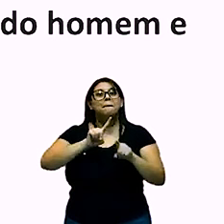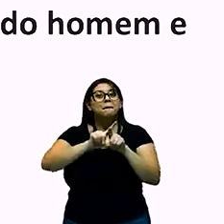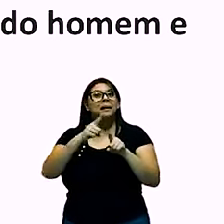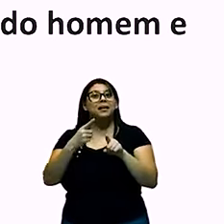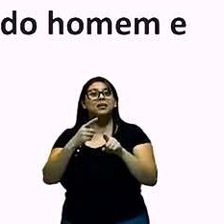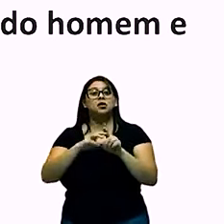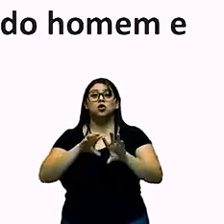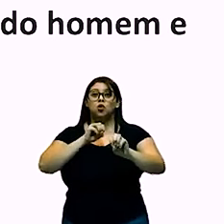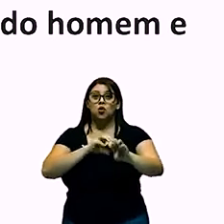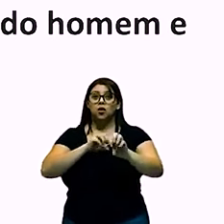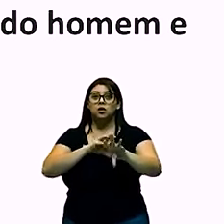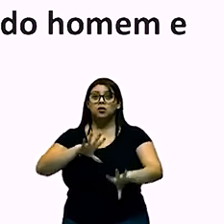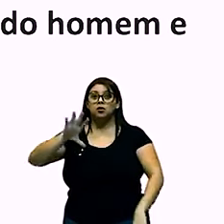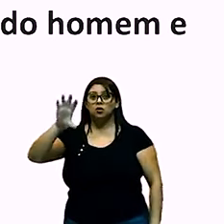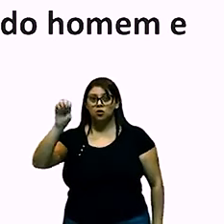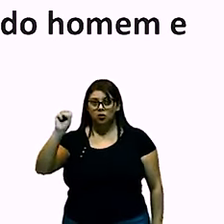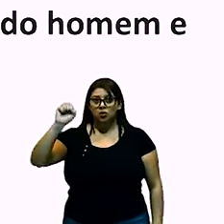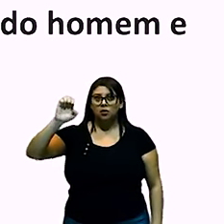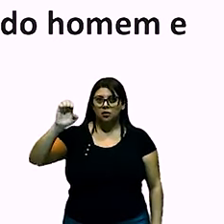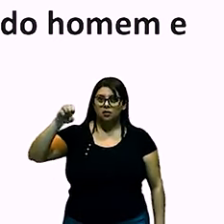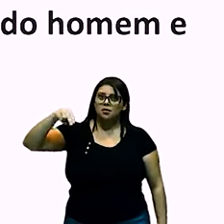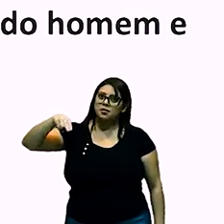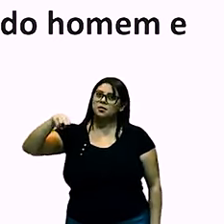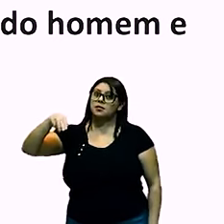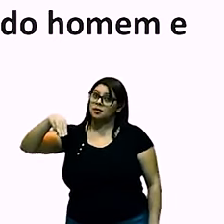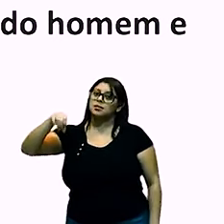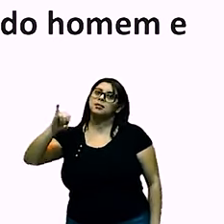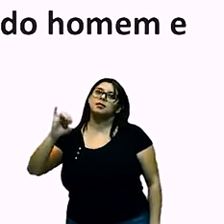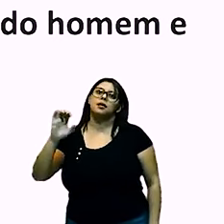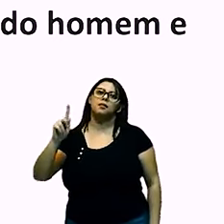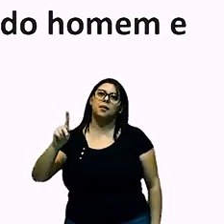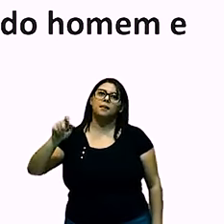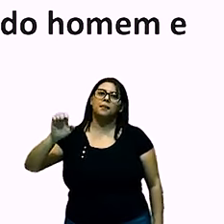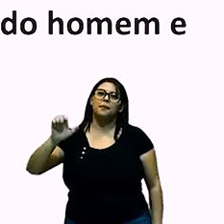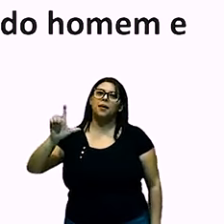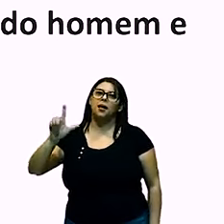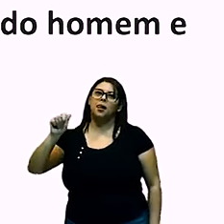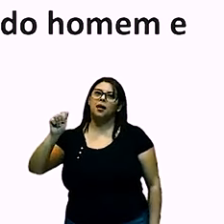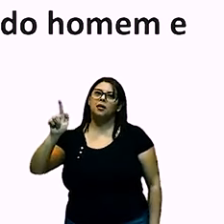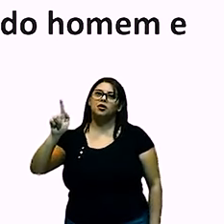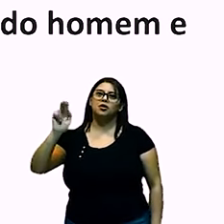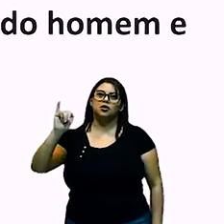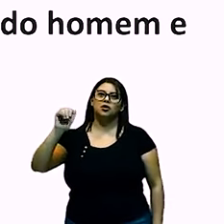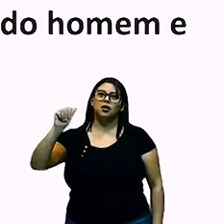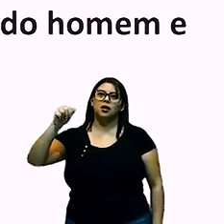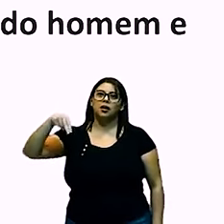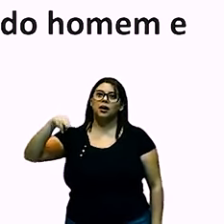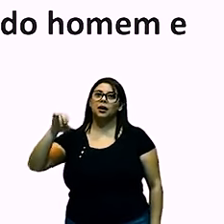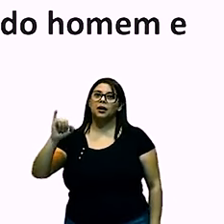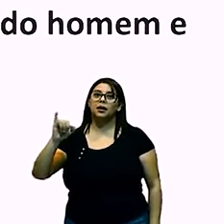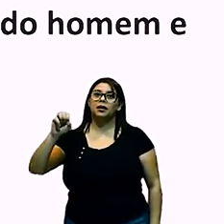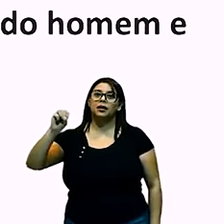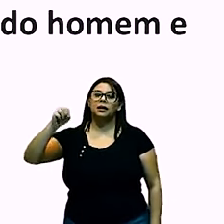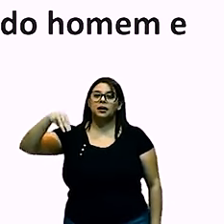semi-pelagianismo. Eles modificaram um pouco, porque dizer que a gente não tem pecado era um pouco demais, né? Então, os semi-pelagianos diziam